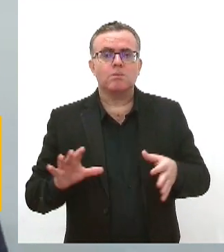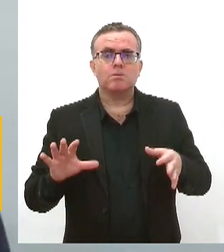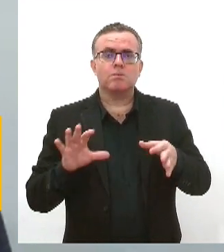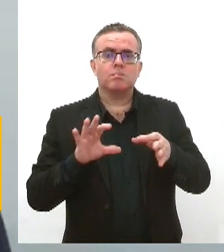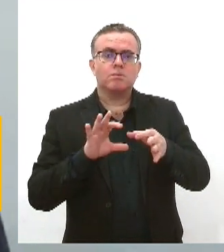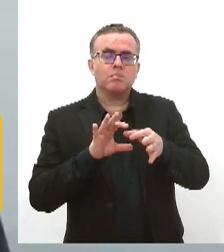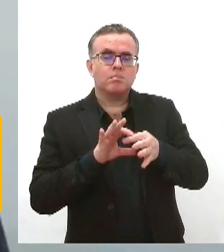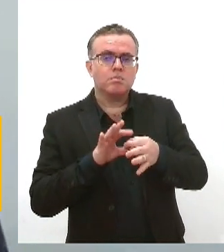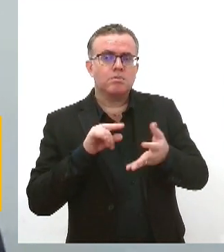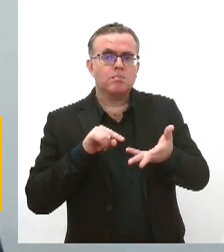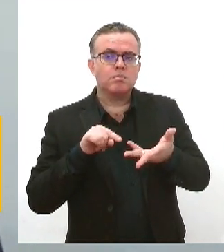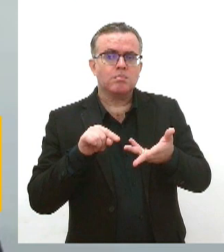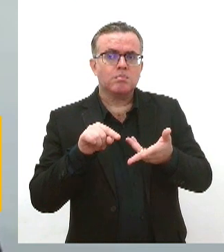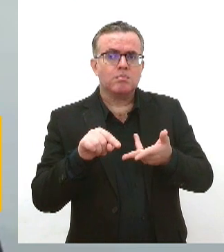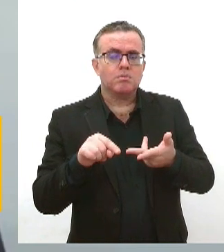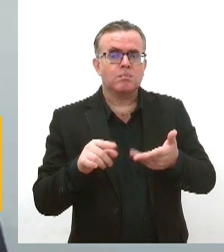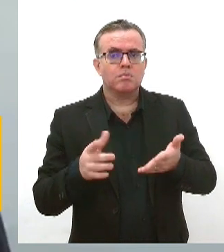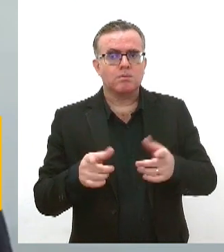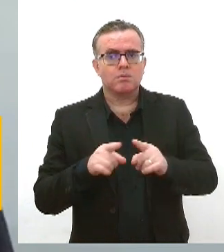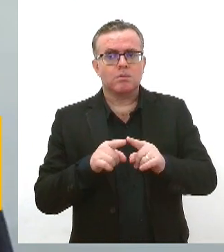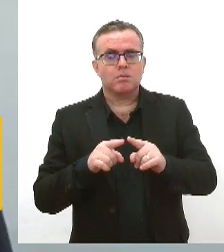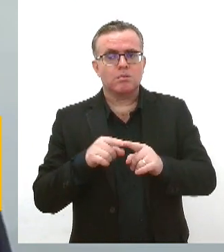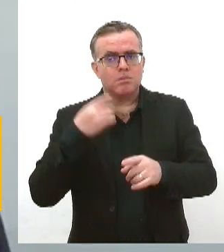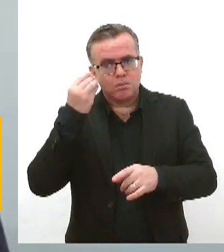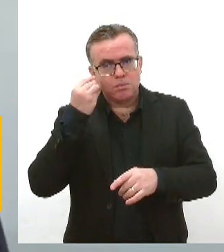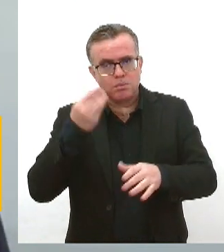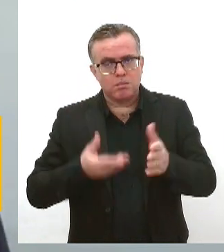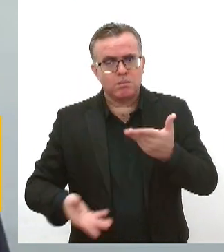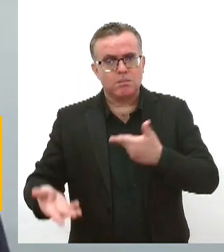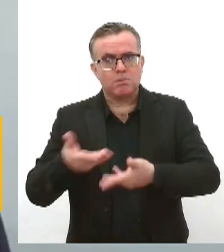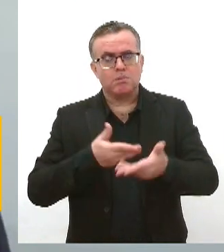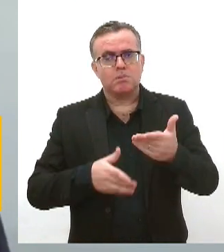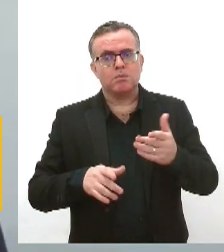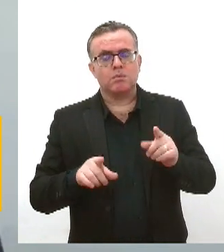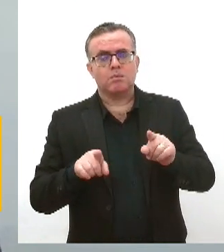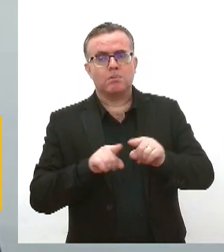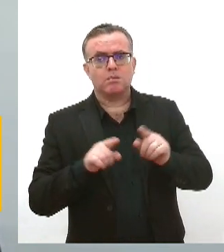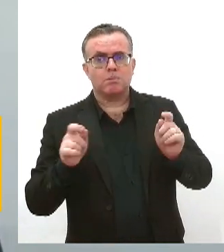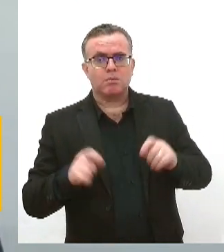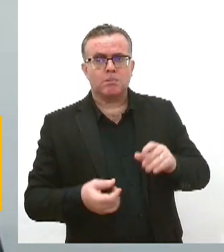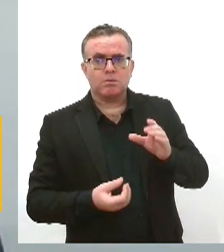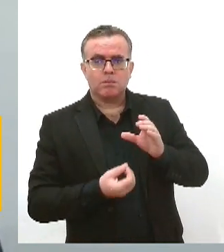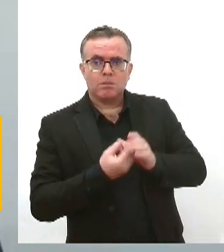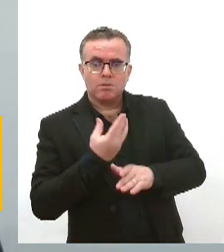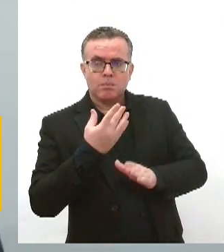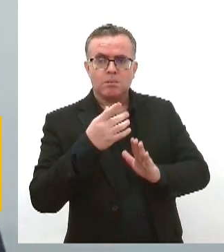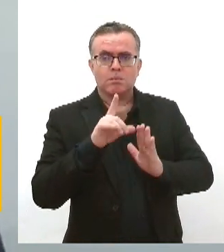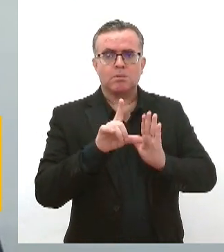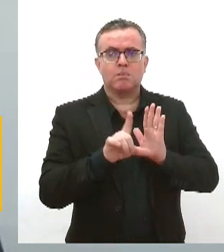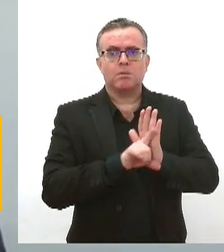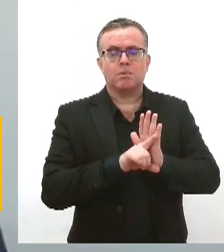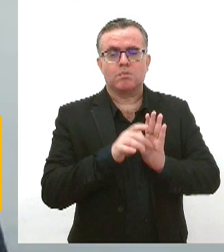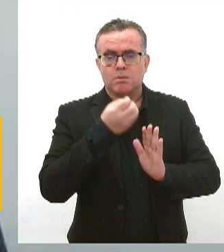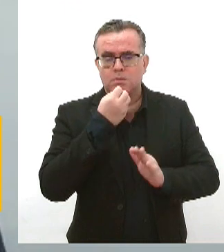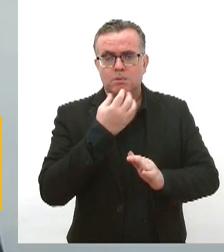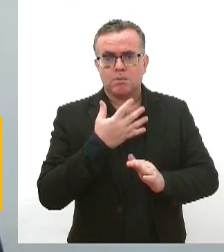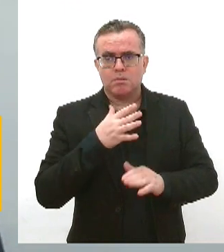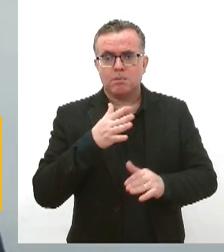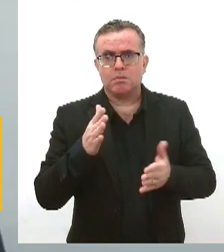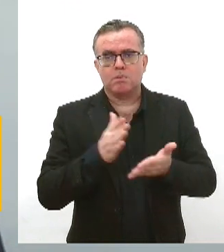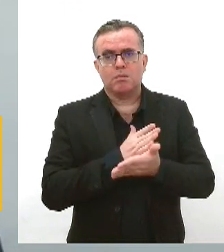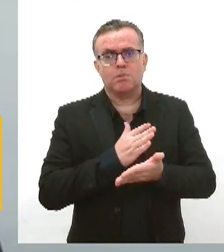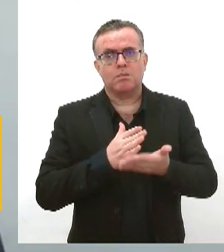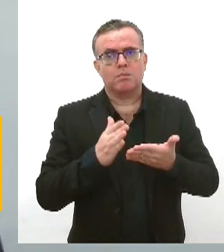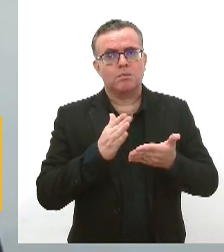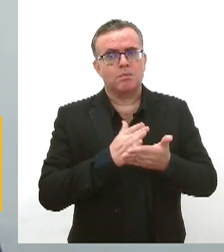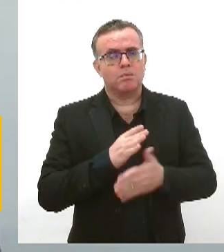conhecimento, na troca de expertise, de leis que têm sido exitosas em alguns estados, e nessas discussões